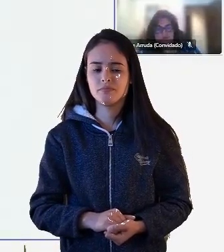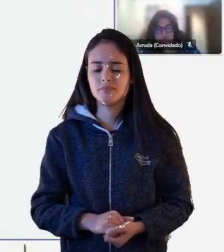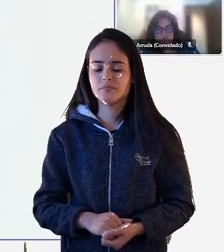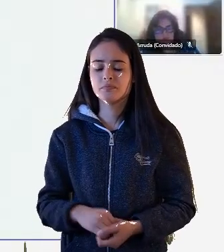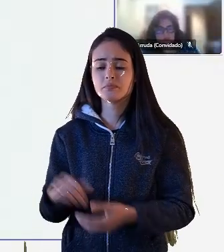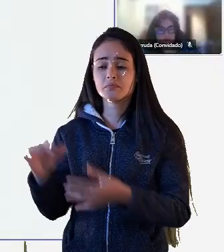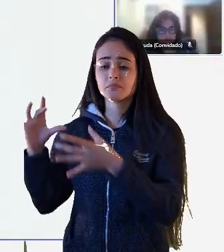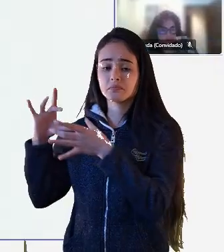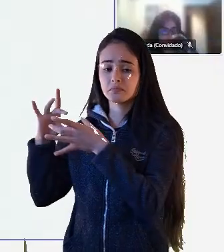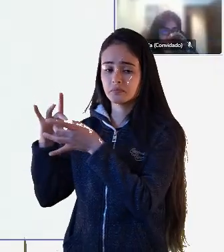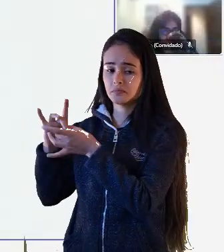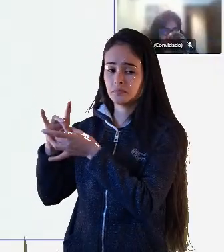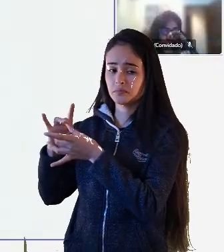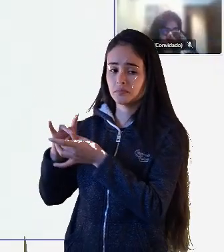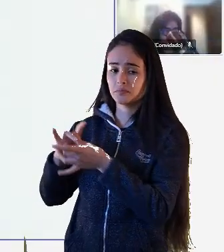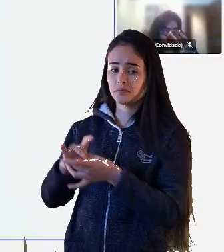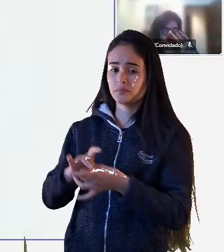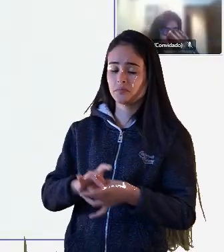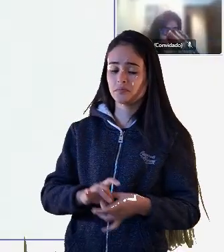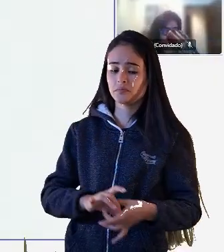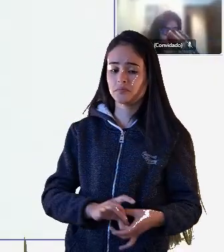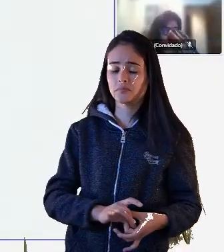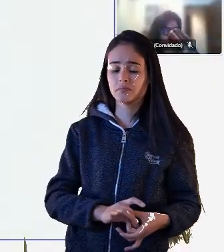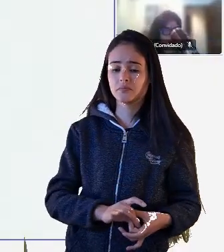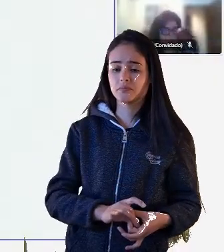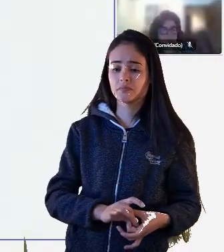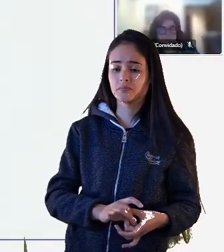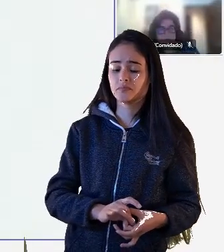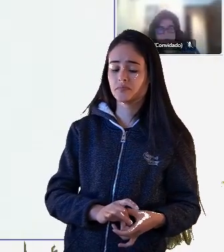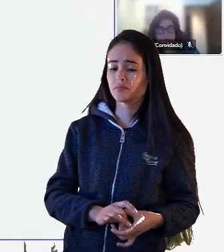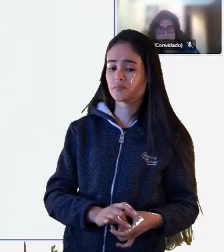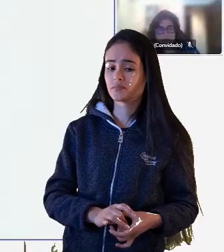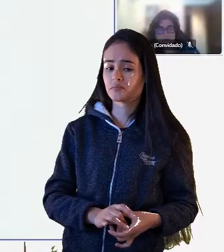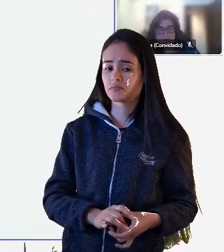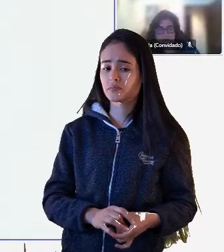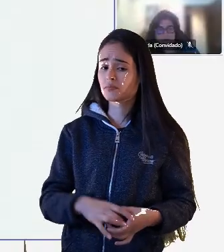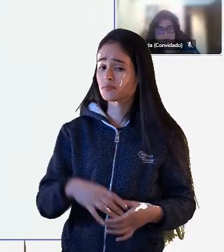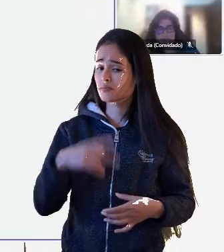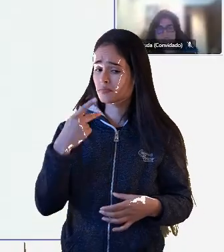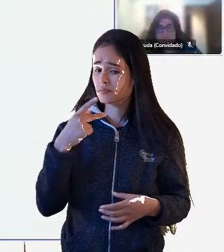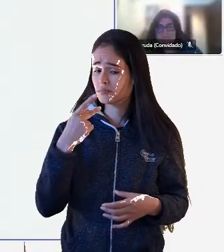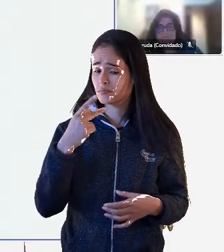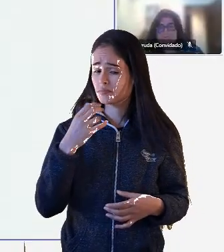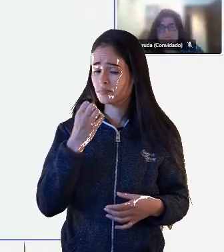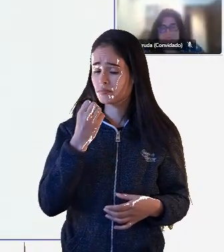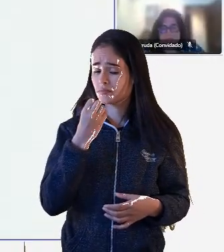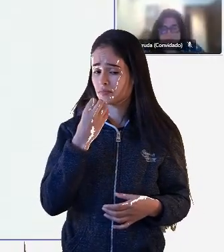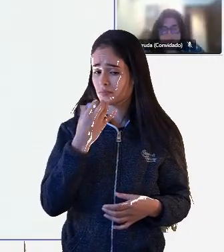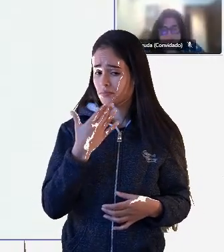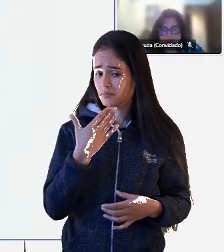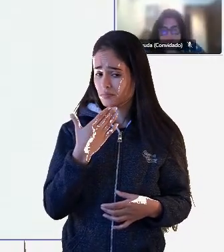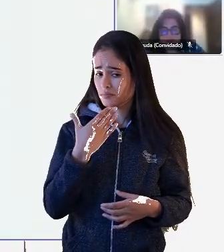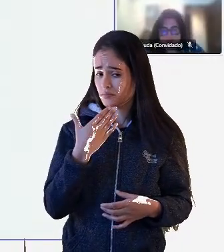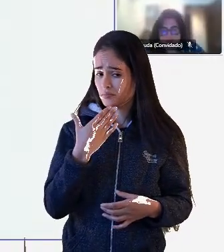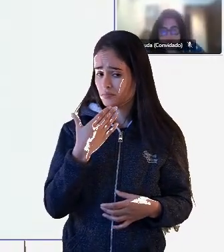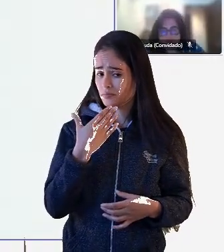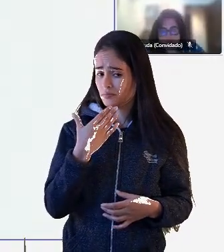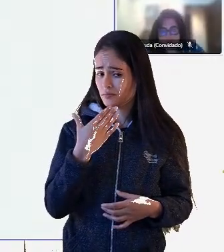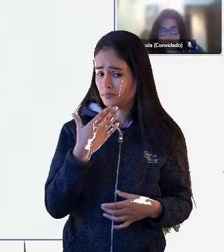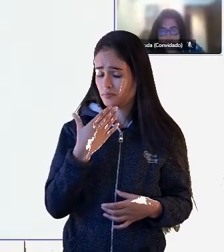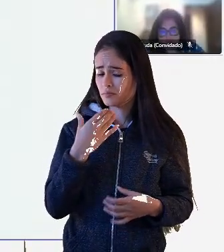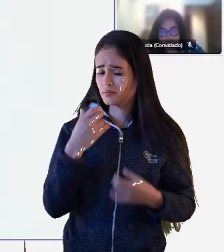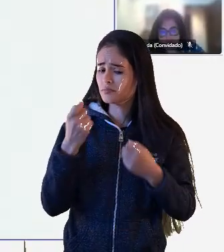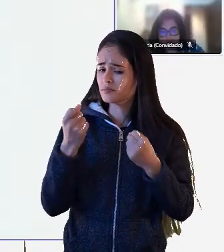fala para as pessoas negras ainda é muitas vezes tratado de forma superficial ou oportunista, onde se diz